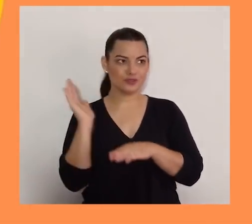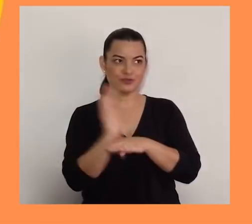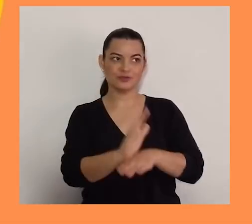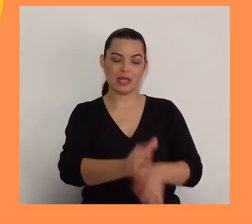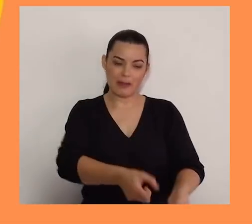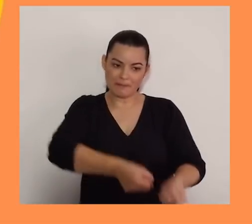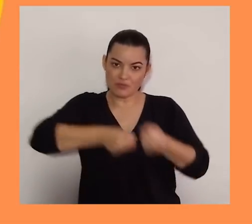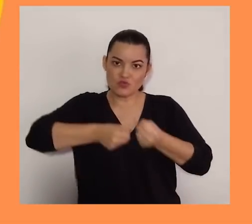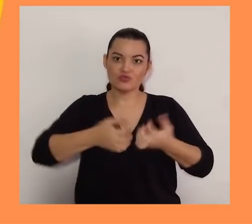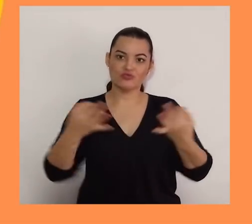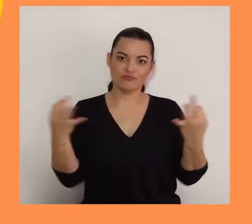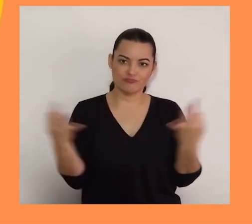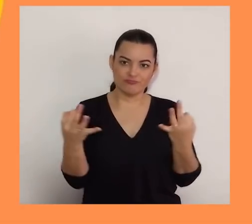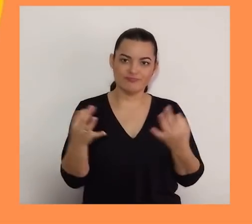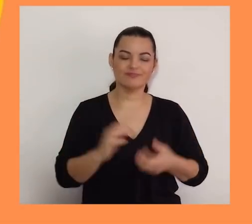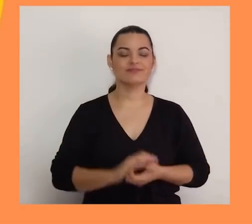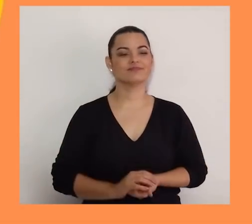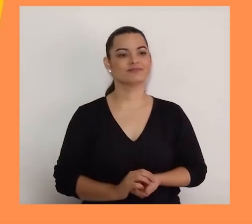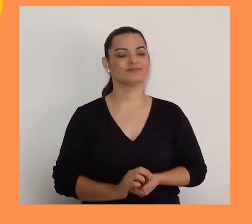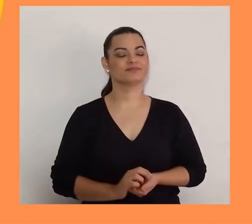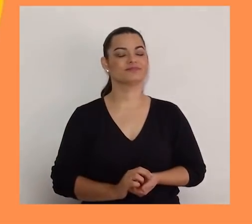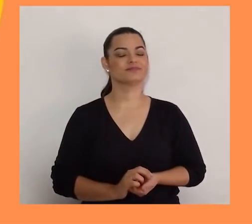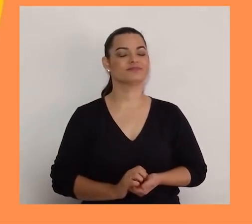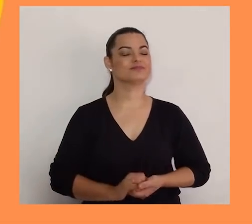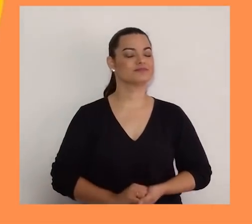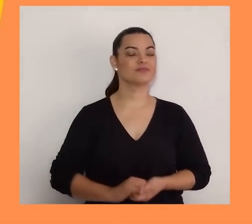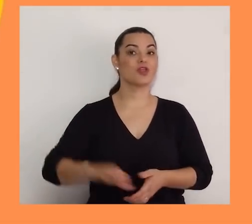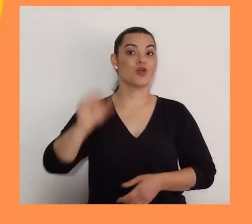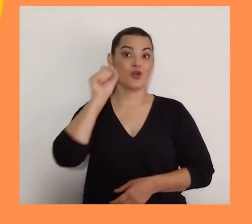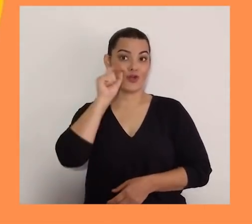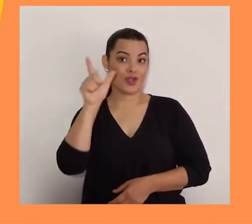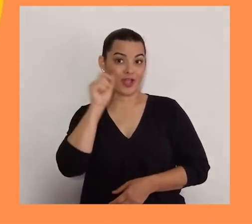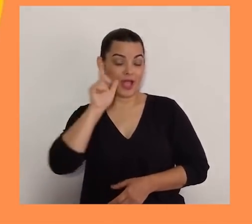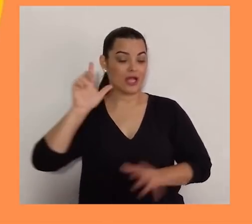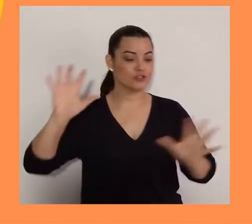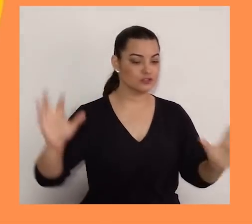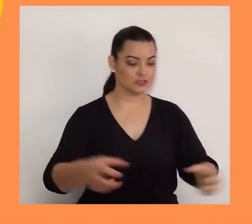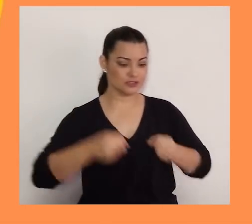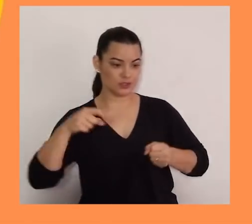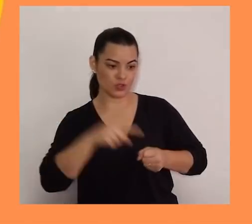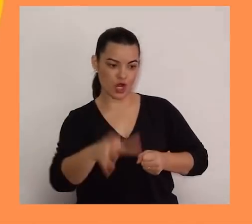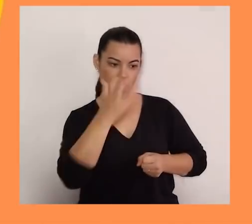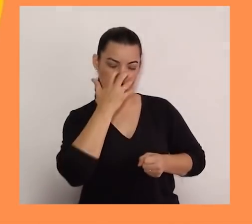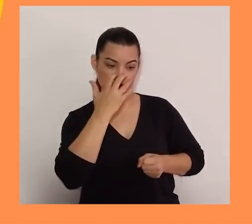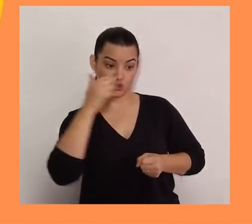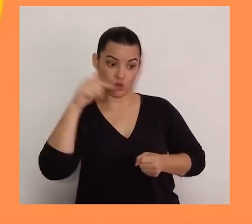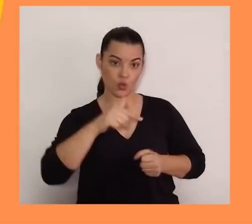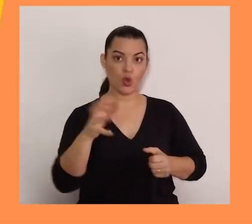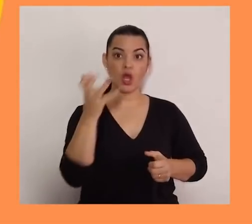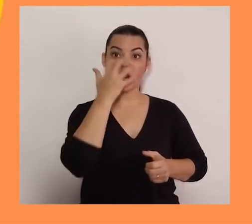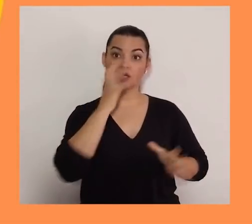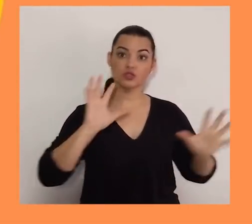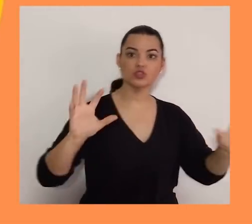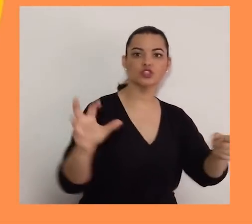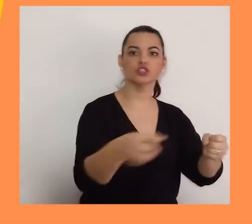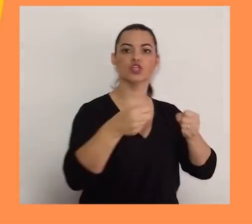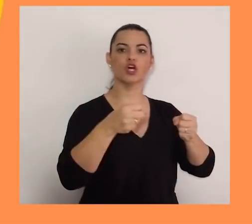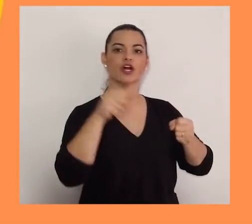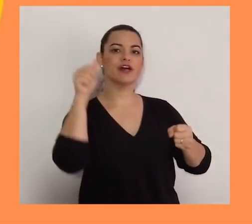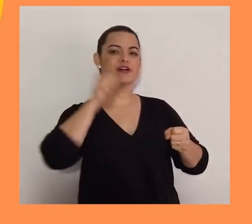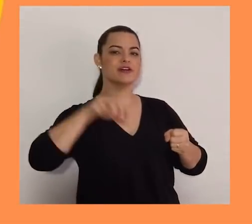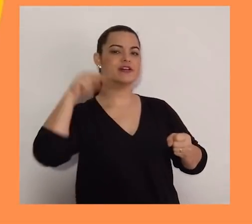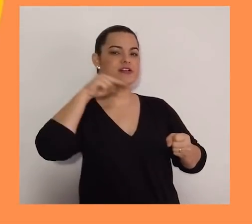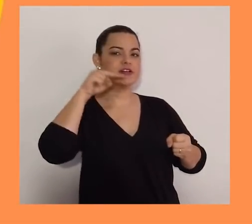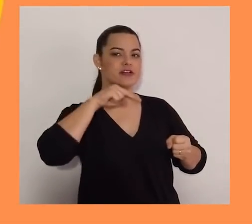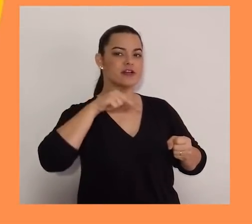Por que o rabanete não está saindo? Porque precisava de todo mundo que ia ajudar. Será que é porque